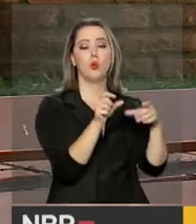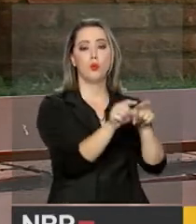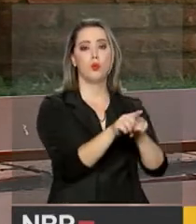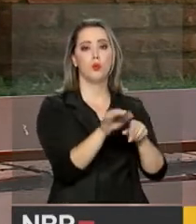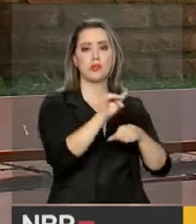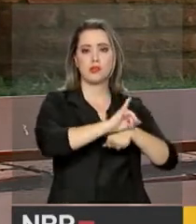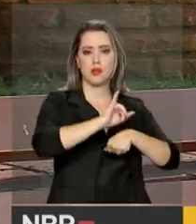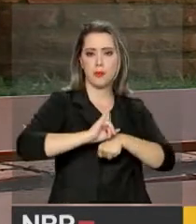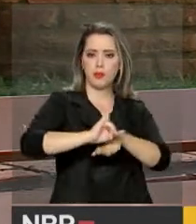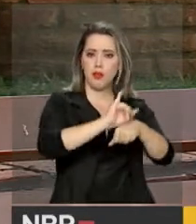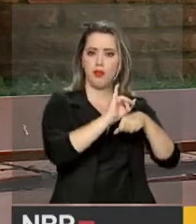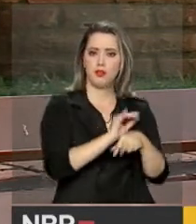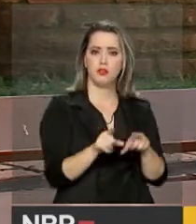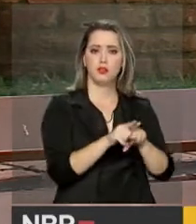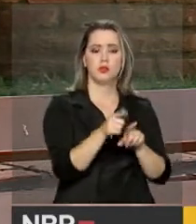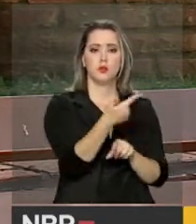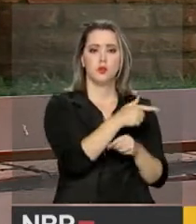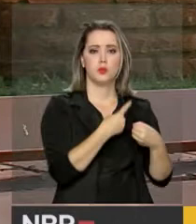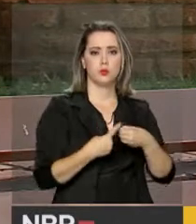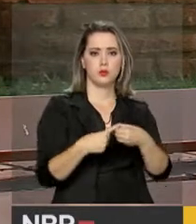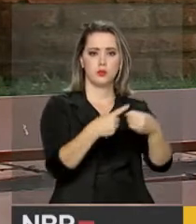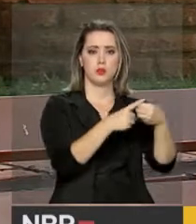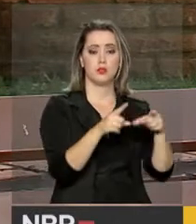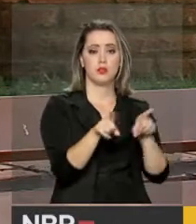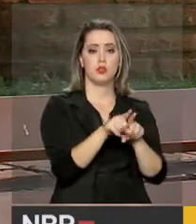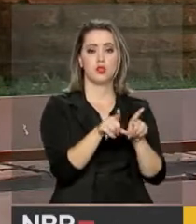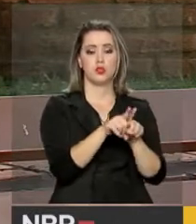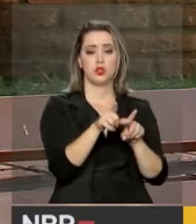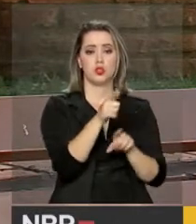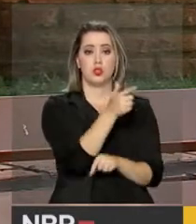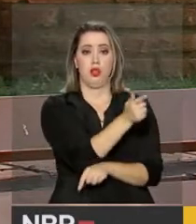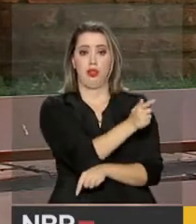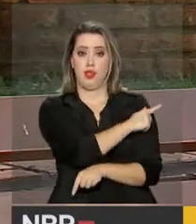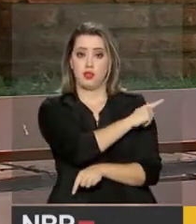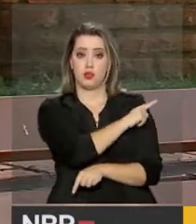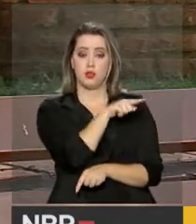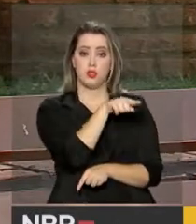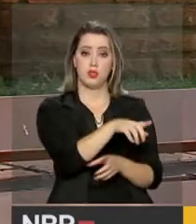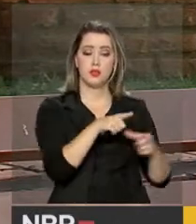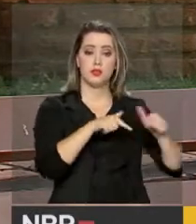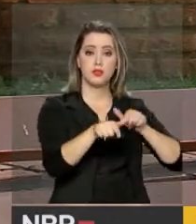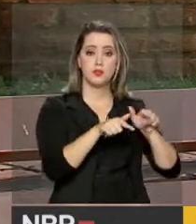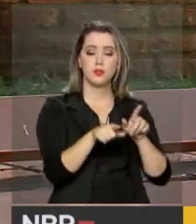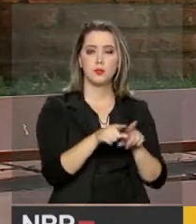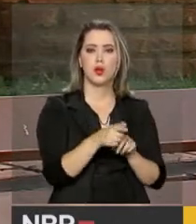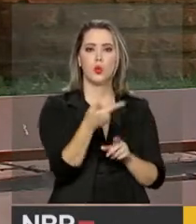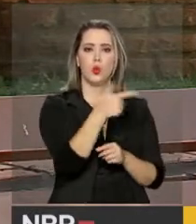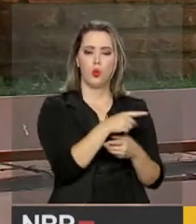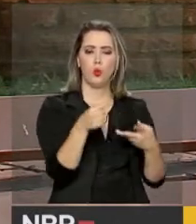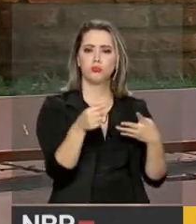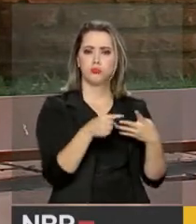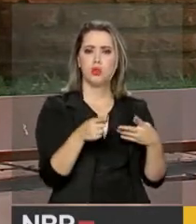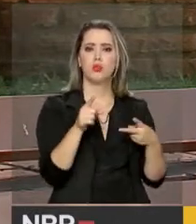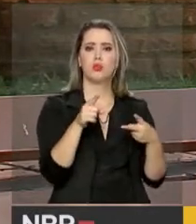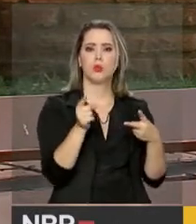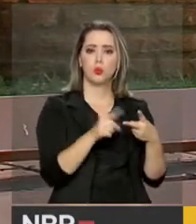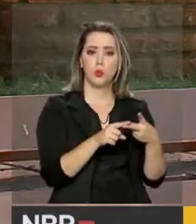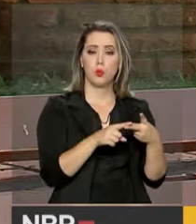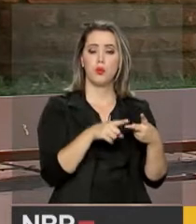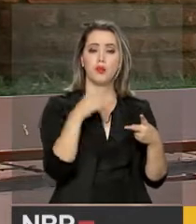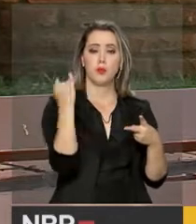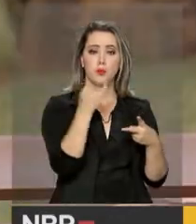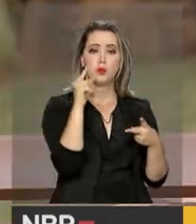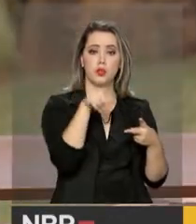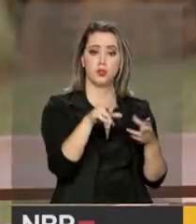nas capitais e em várias outras cidades que têm gerências regionais do trabalho. Outro canal importante são